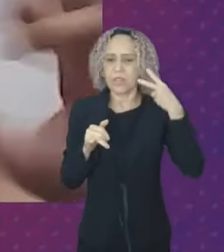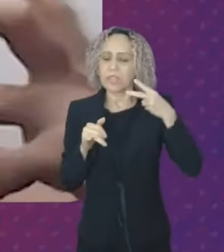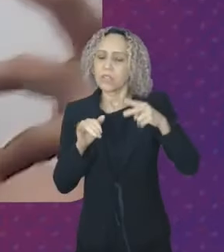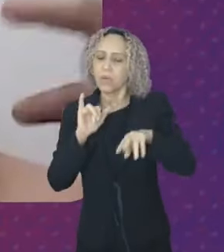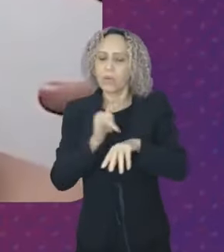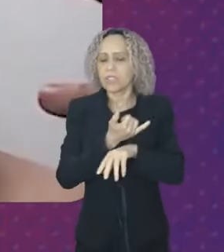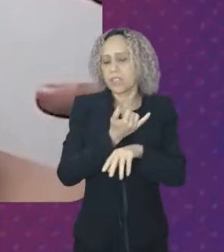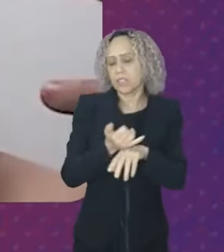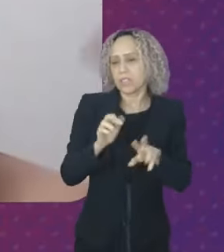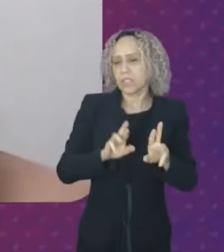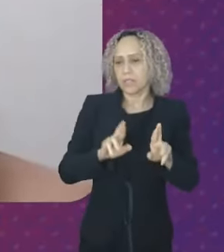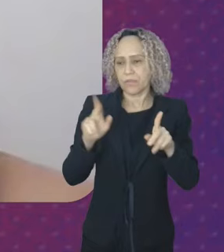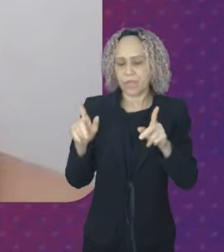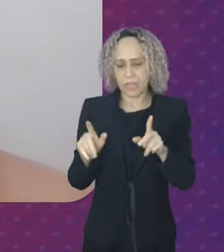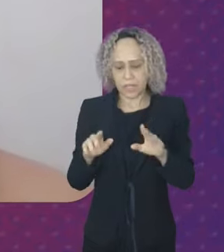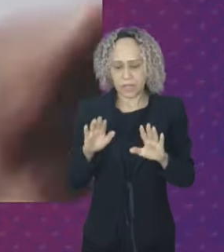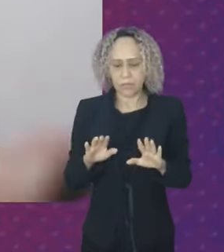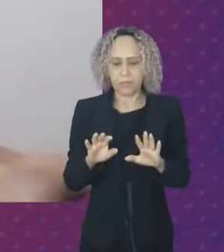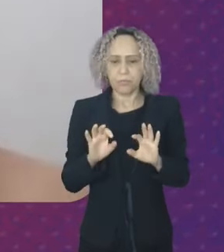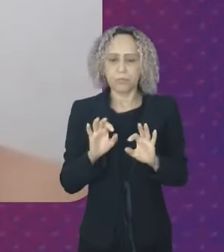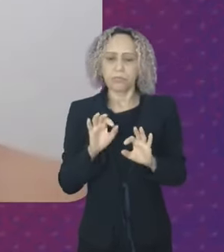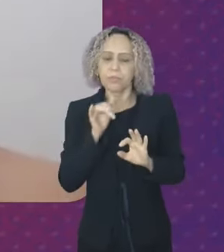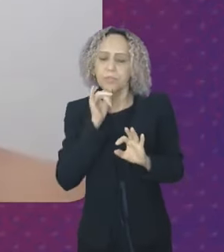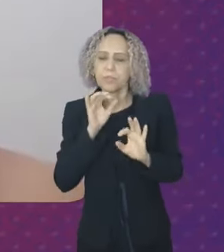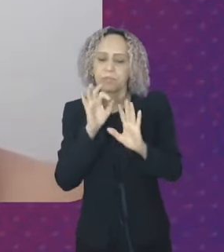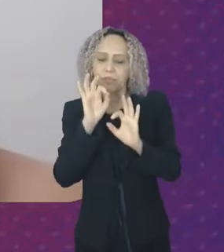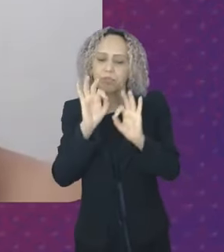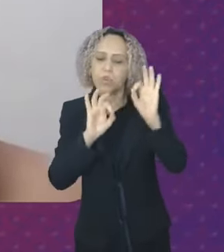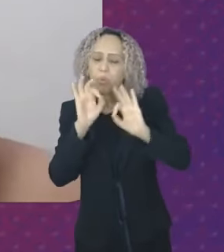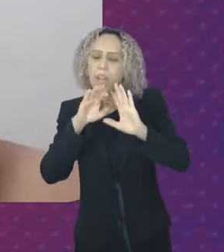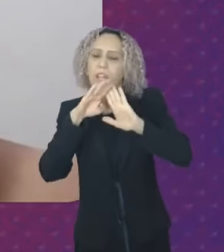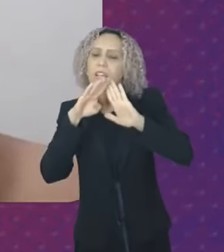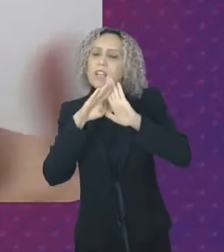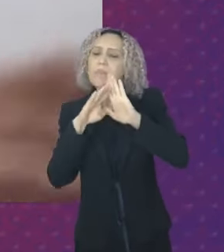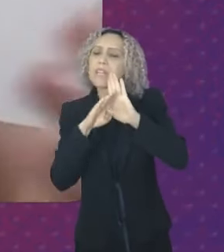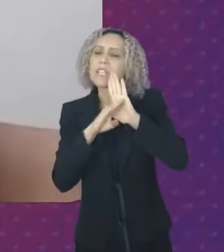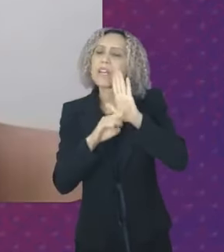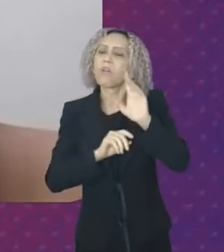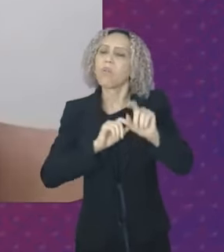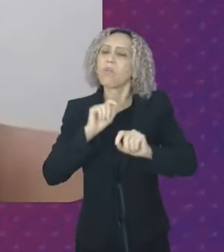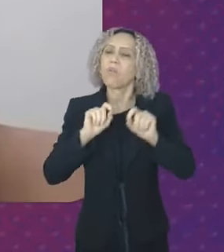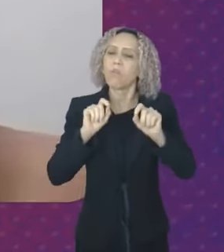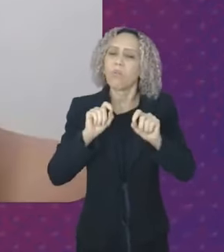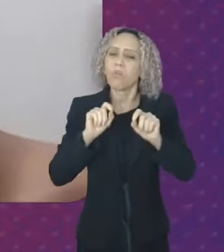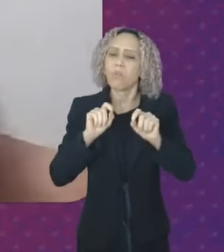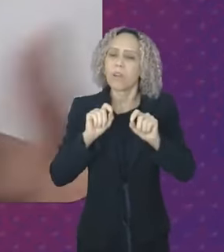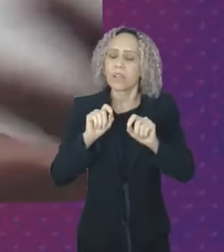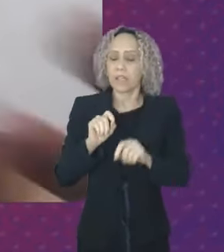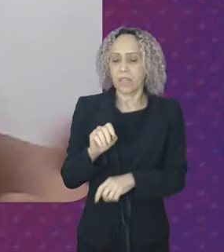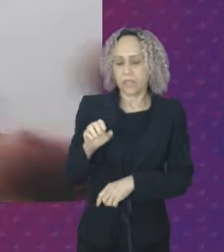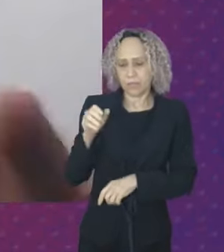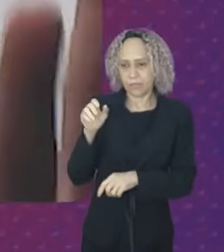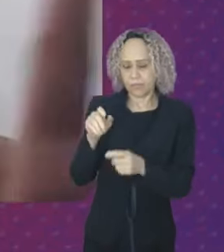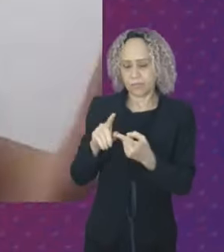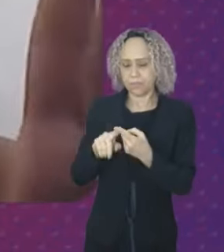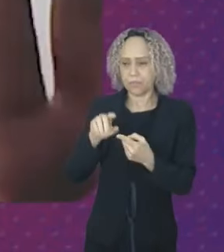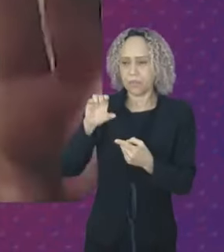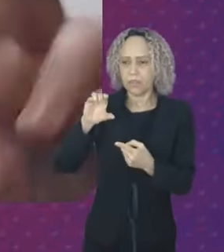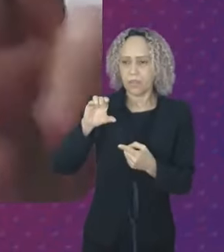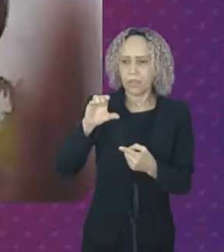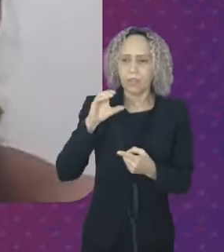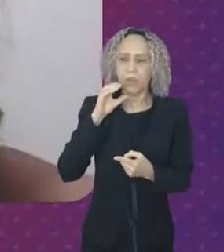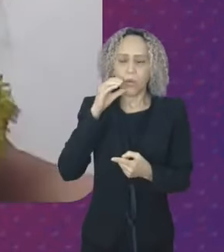aqui, o flanqueamento, né, é uma técnica que foi utilizada, sei lá, pelo Ciro Gomes e a Marina Silva